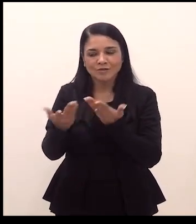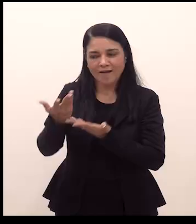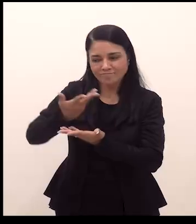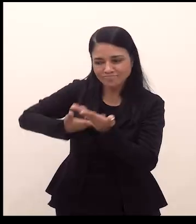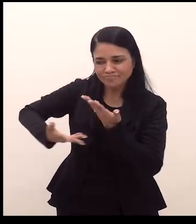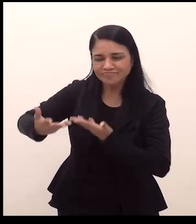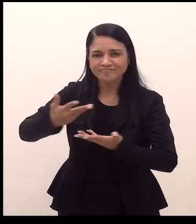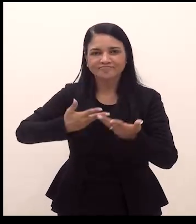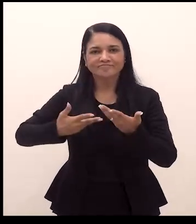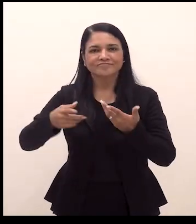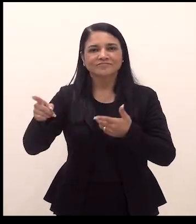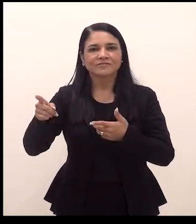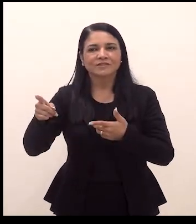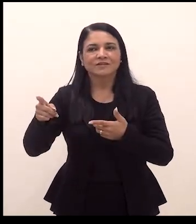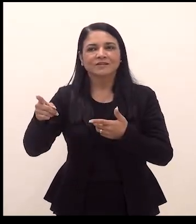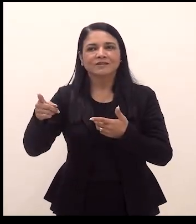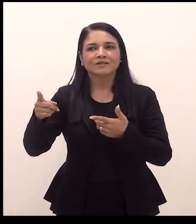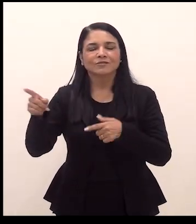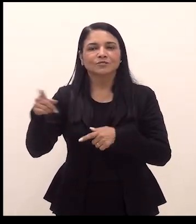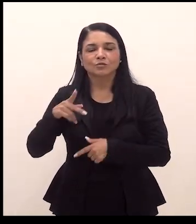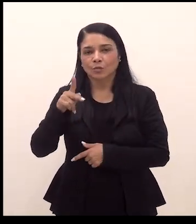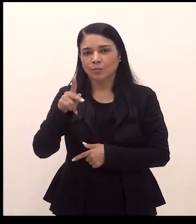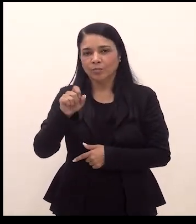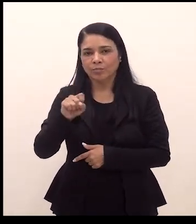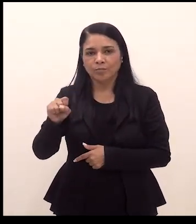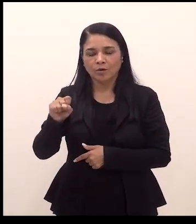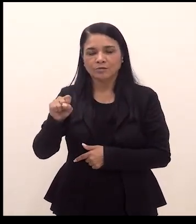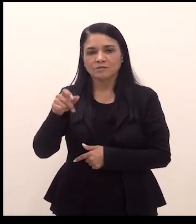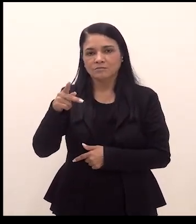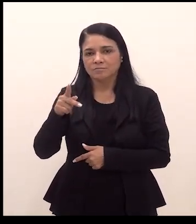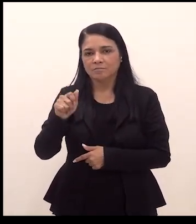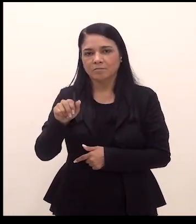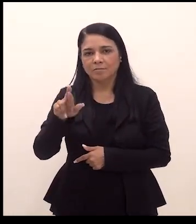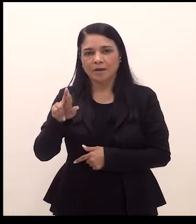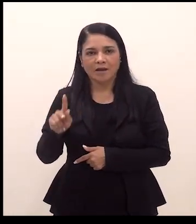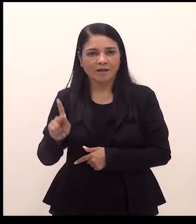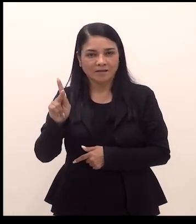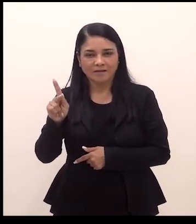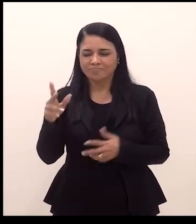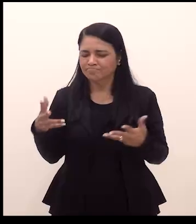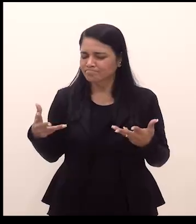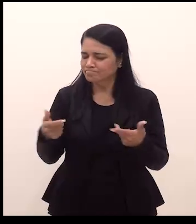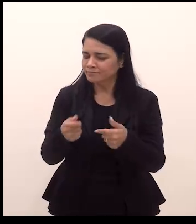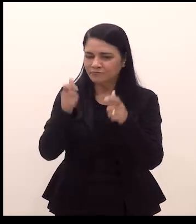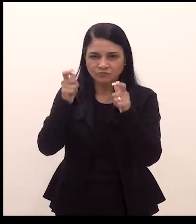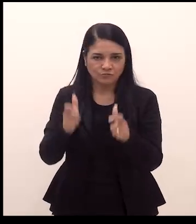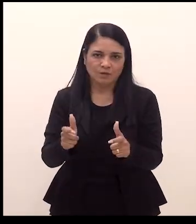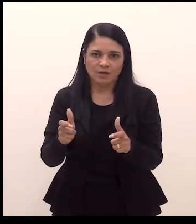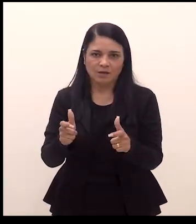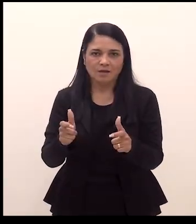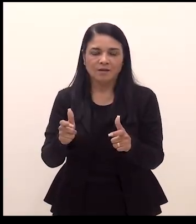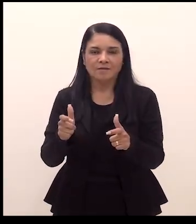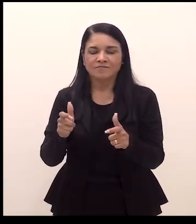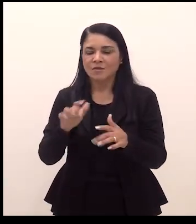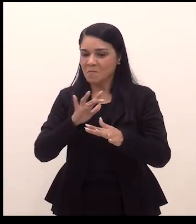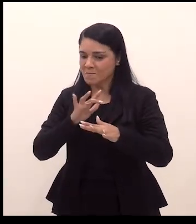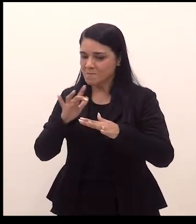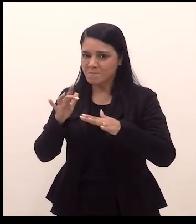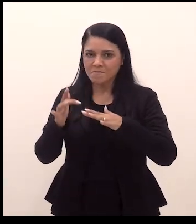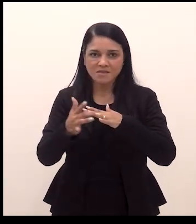guarda compartilhada. Eu estou lá no Podpah, que é um lugar assim incrível, uma das